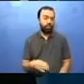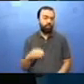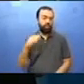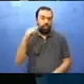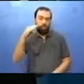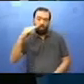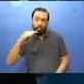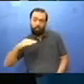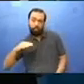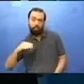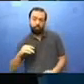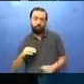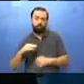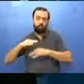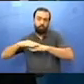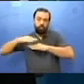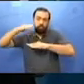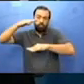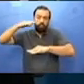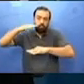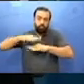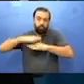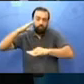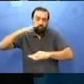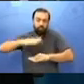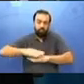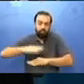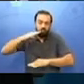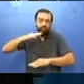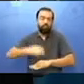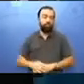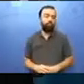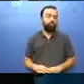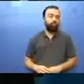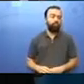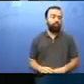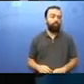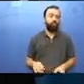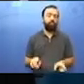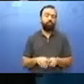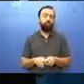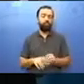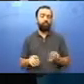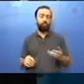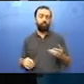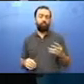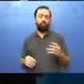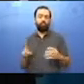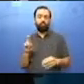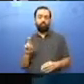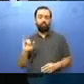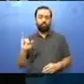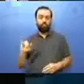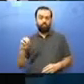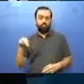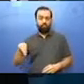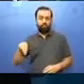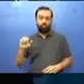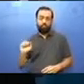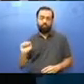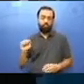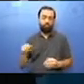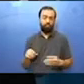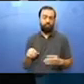há um espaço? É ele que separa uma estrofe da outra. E tem também as rimas. Lembram-se também que foi falado nas